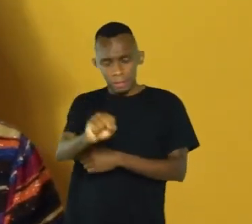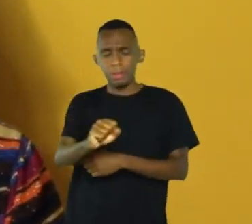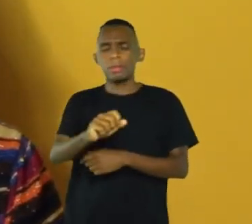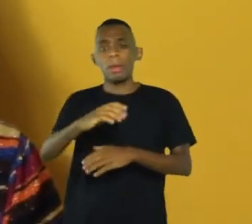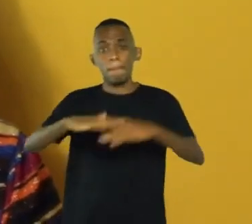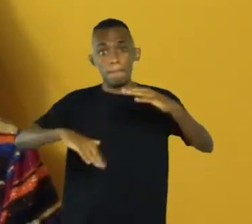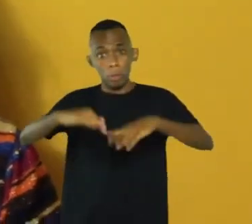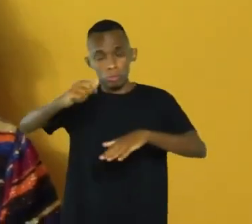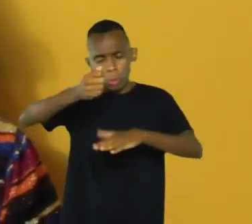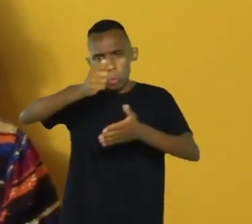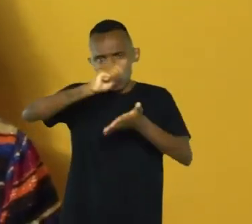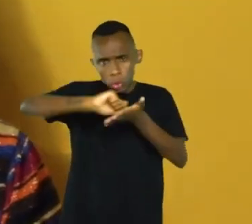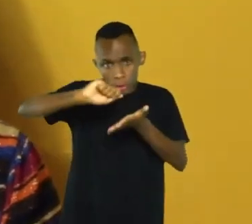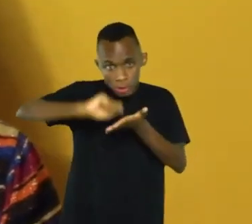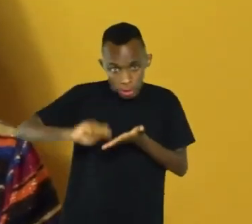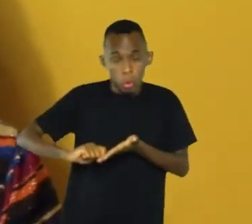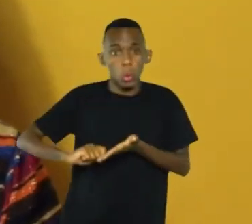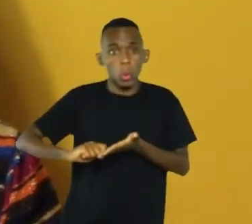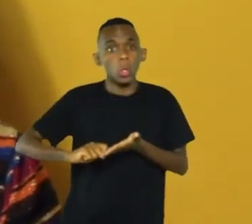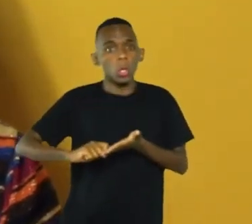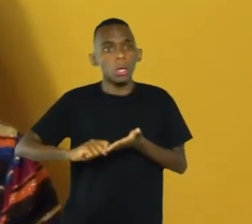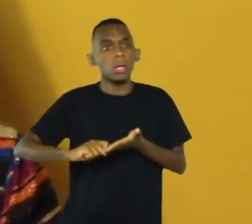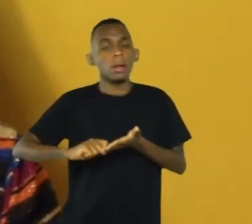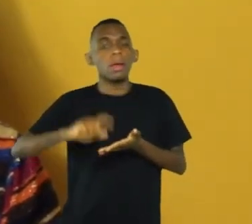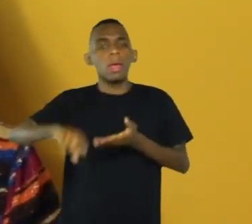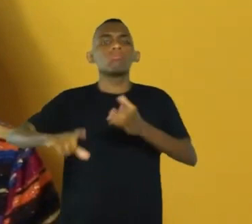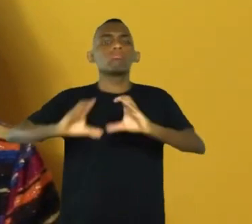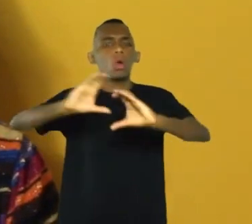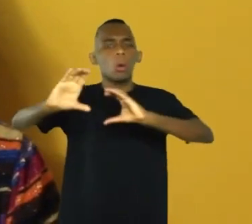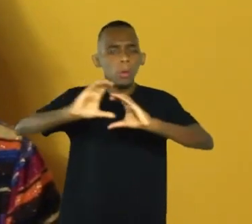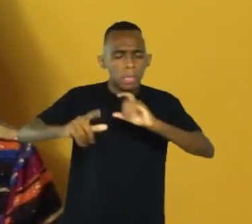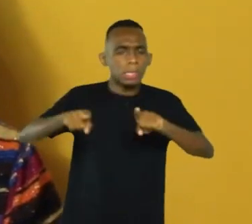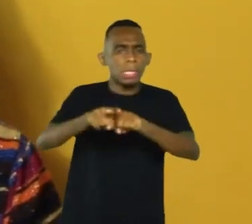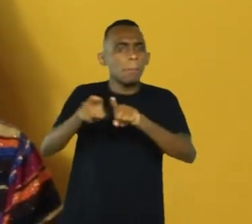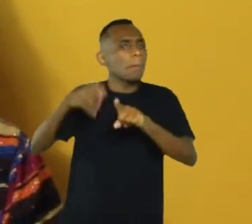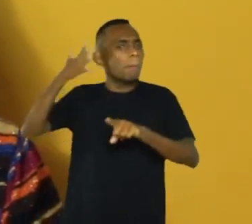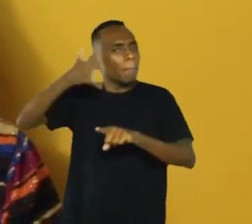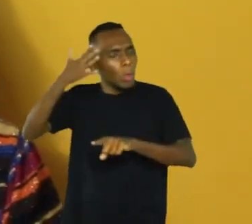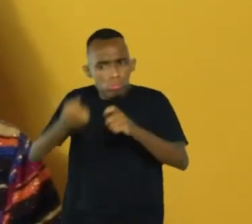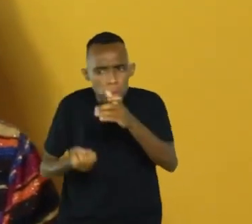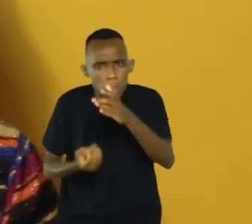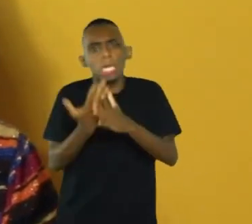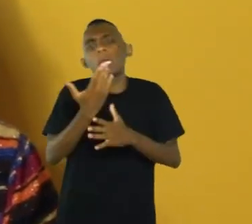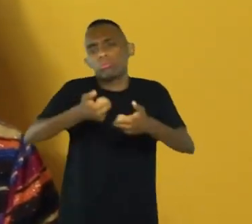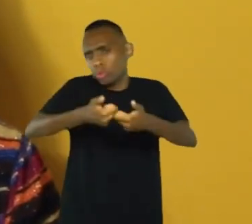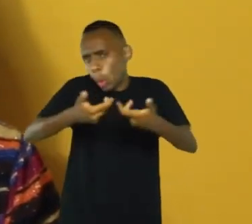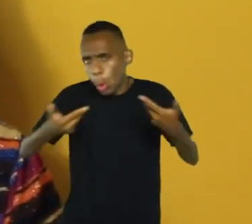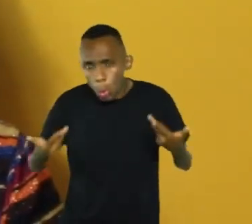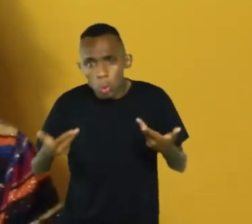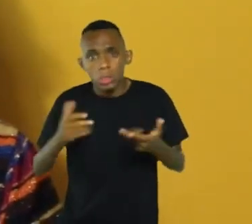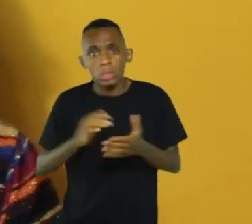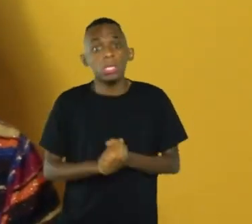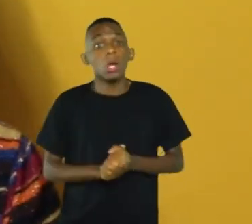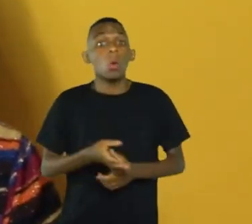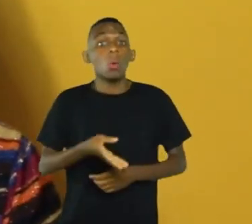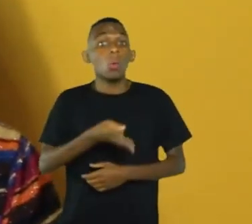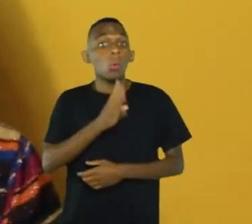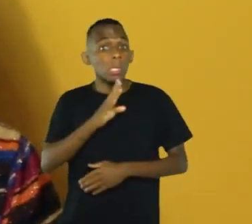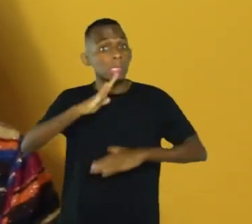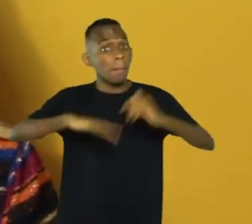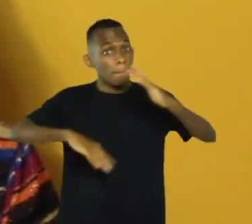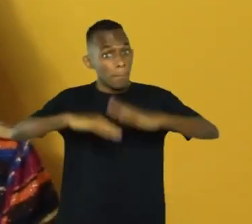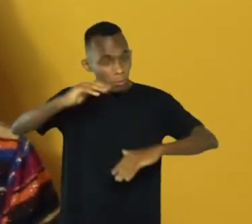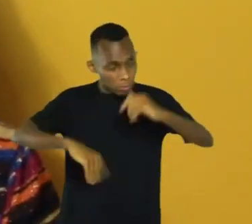Cris Paz, é comunicadora, palestrante e produtora de conteúdo. Conhecida profissionalmente como